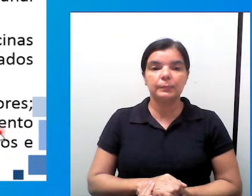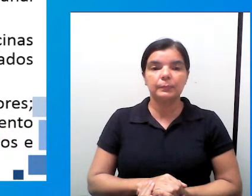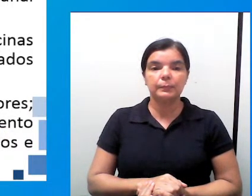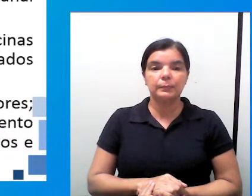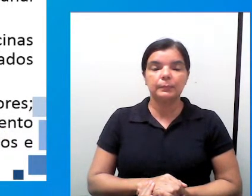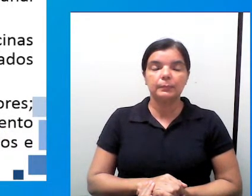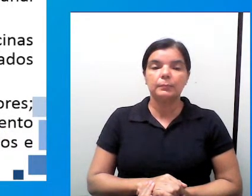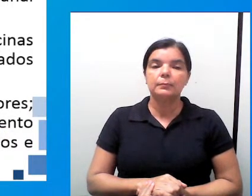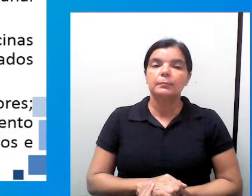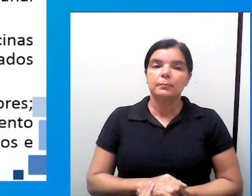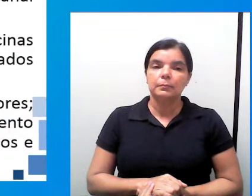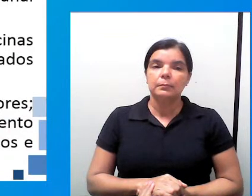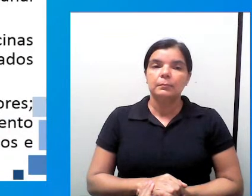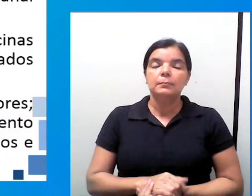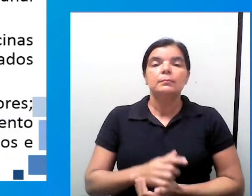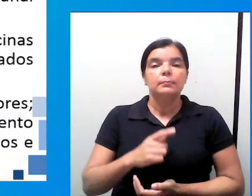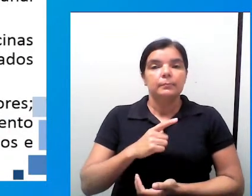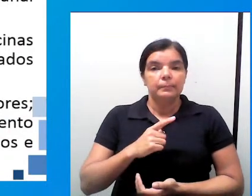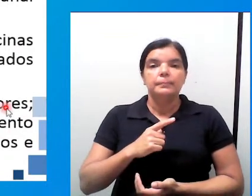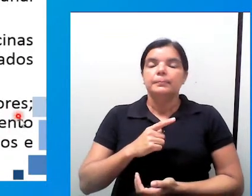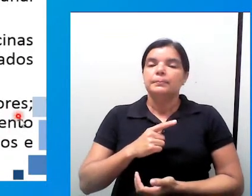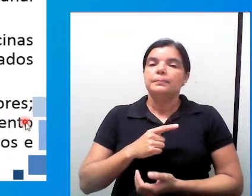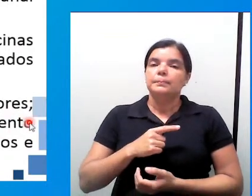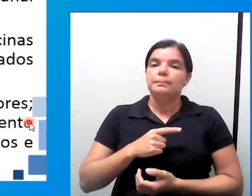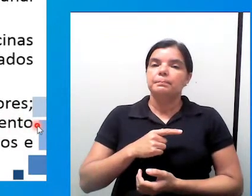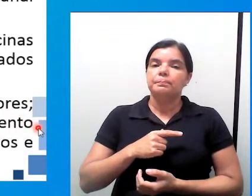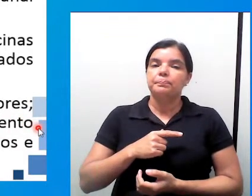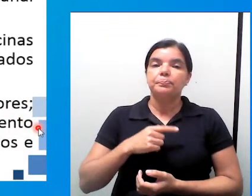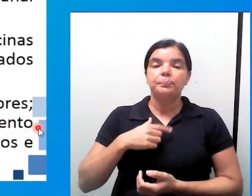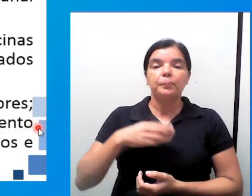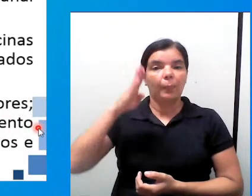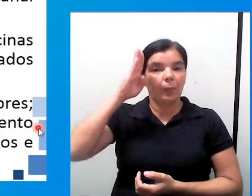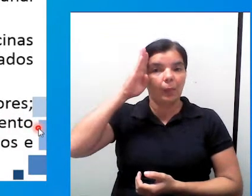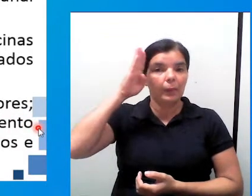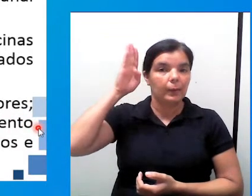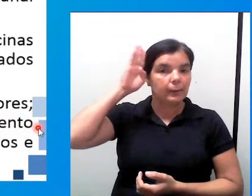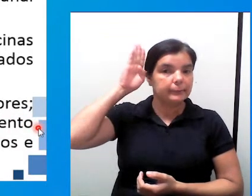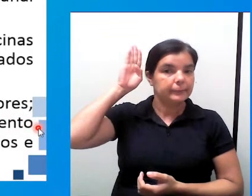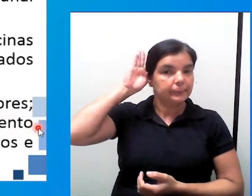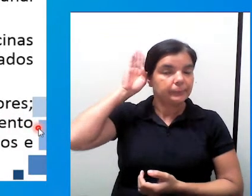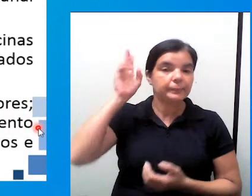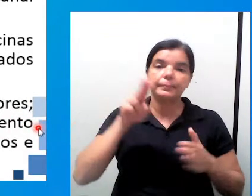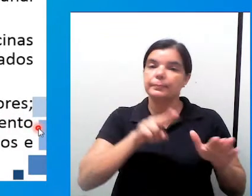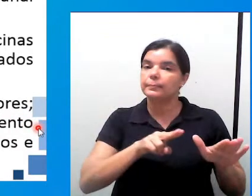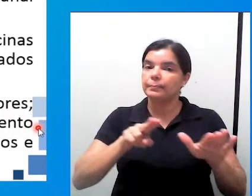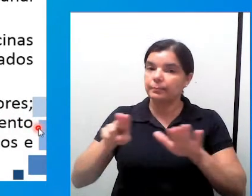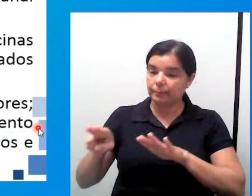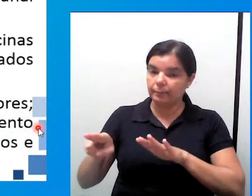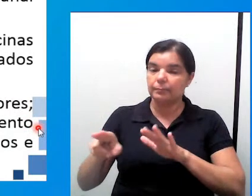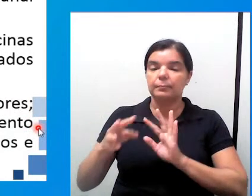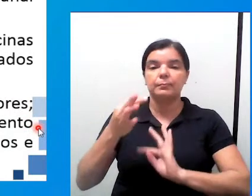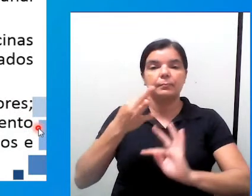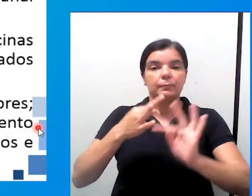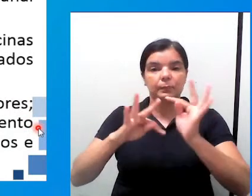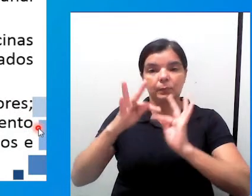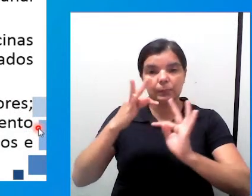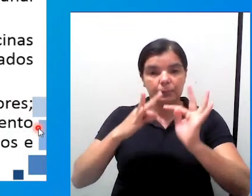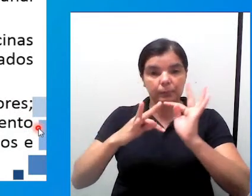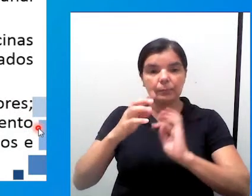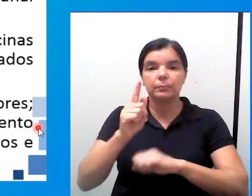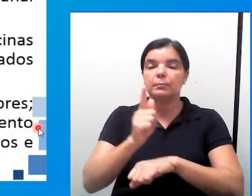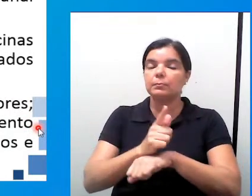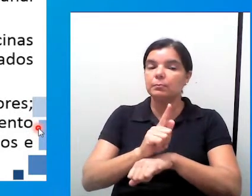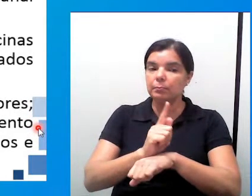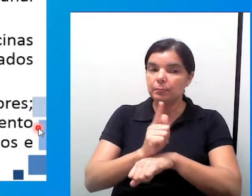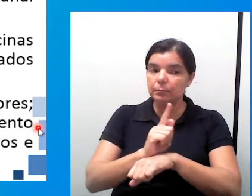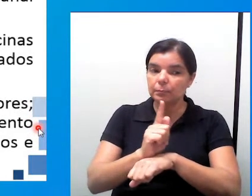Além disso, a gente está gerando mais um evento acadêmico para o curso, uma semana tecnológica, um evento de extensão. Isso gera pontos,